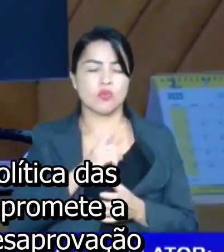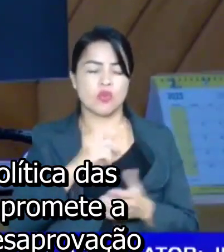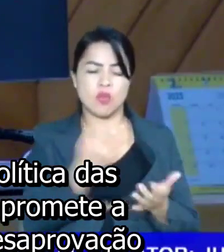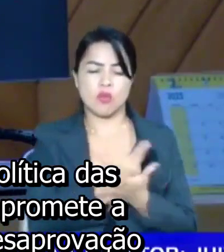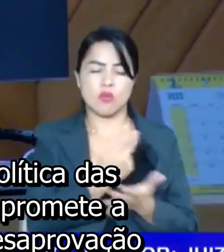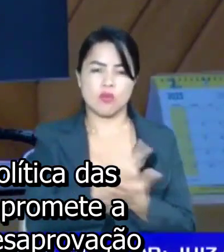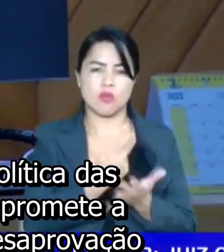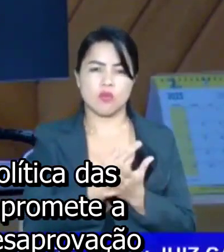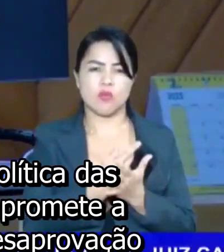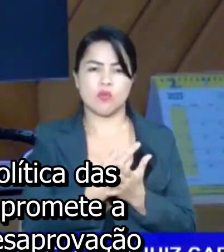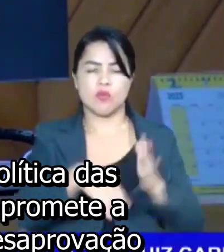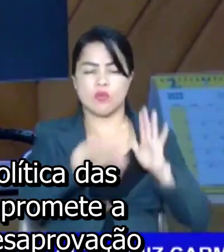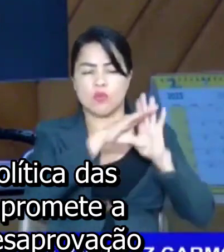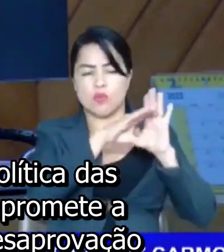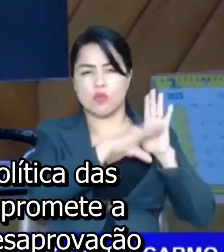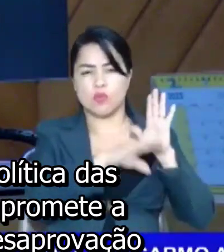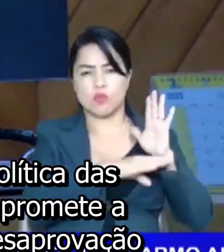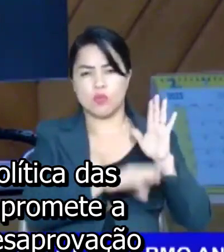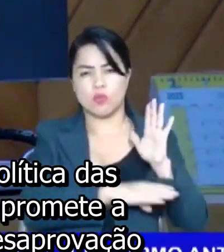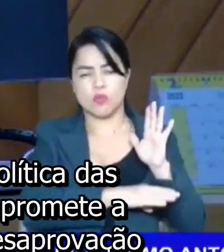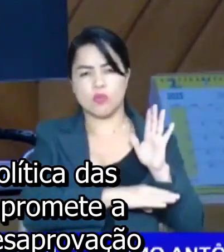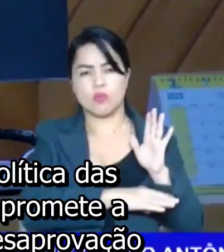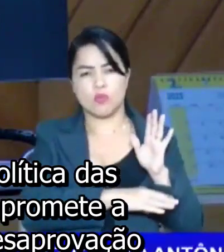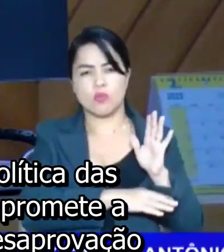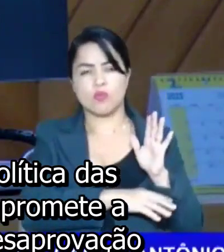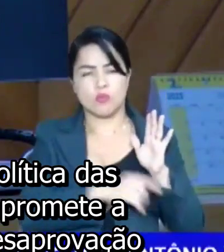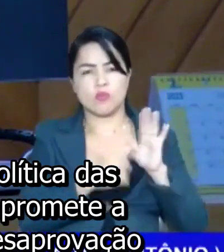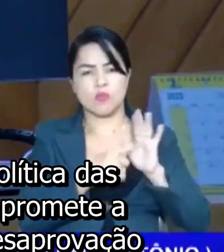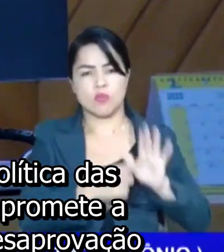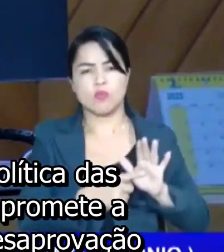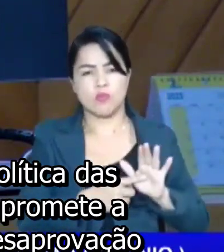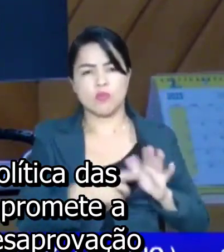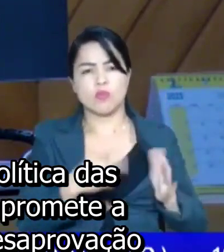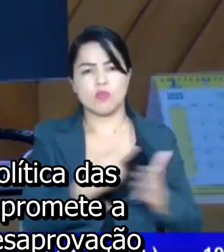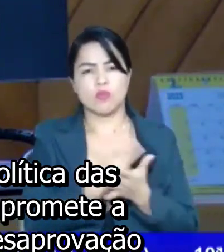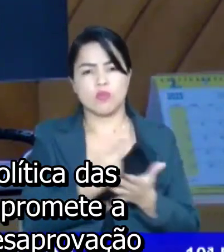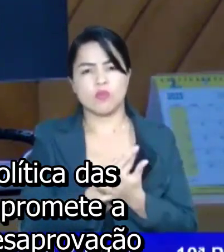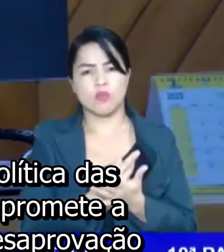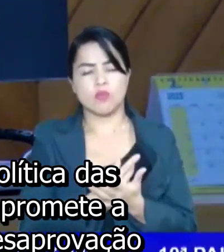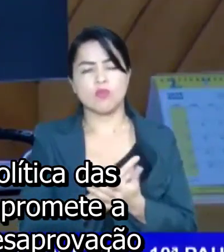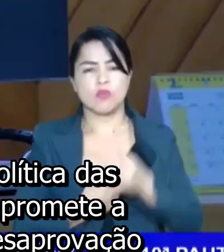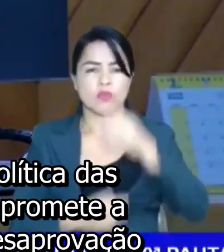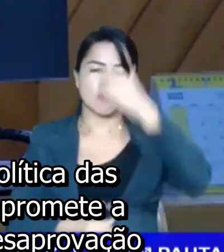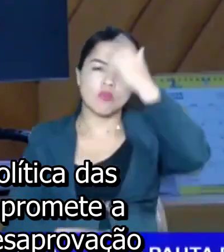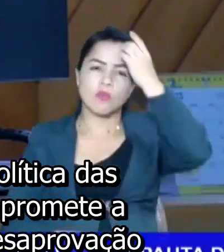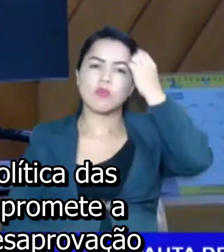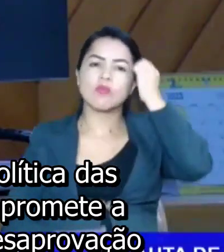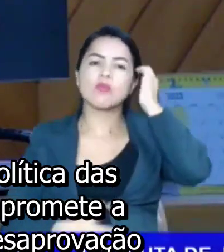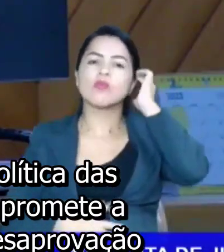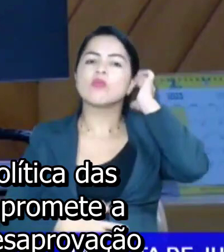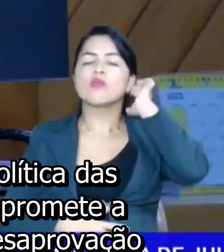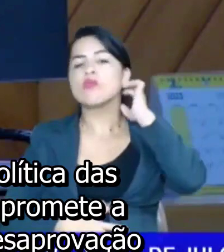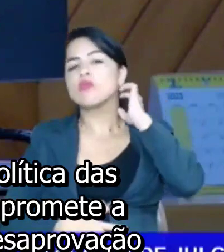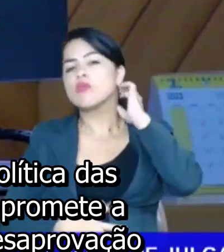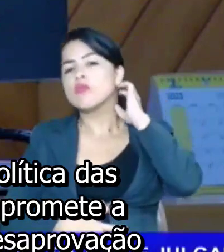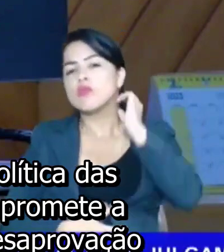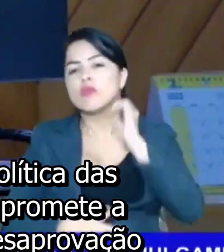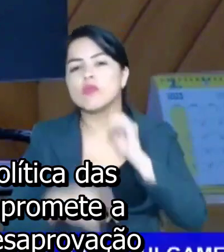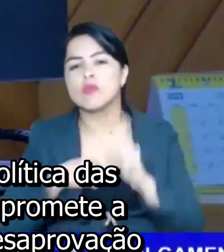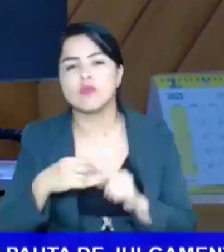falhas descritas acima compromete a regularidade das contas e enseja o julgamento